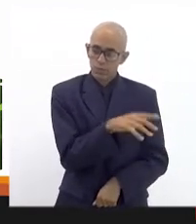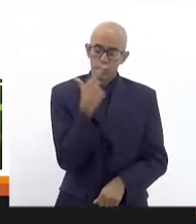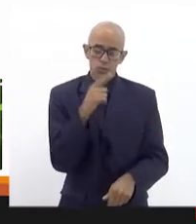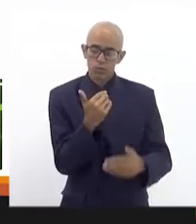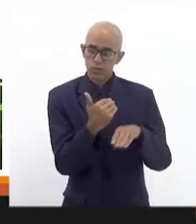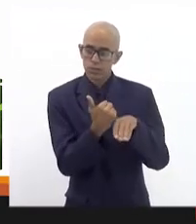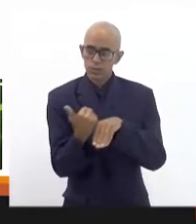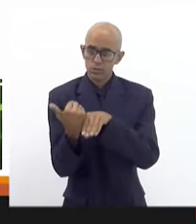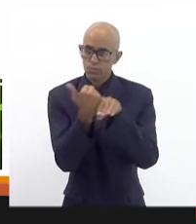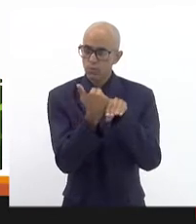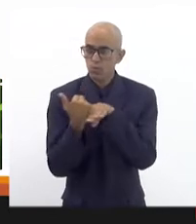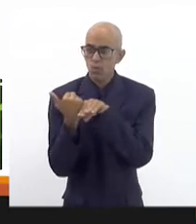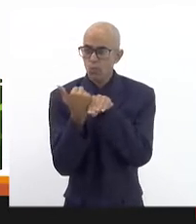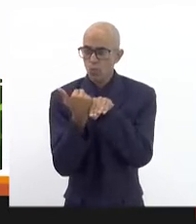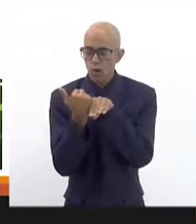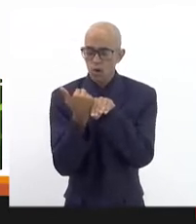né,